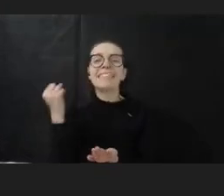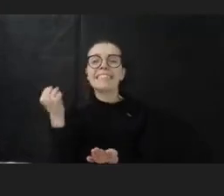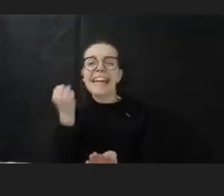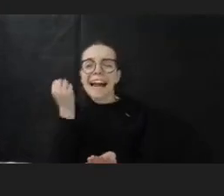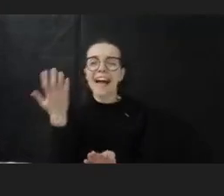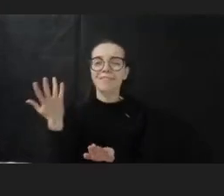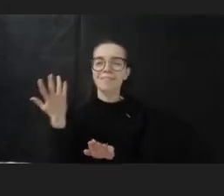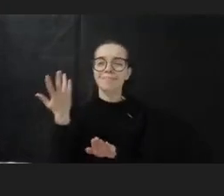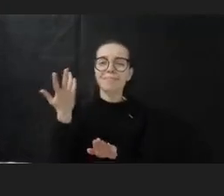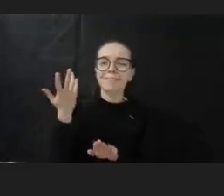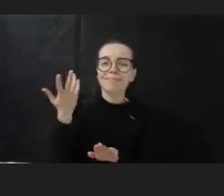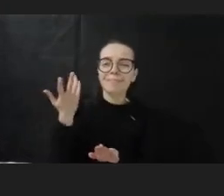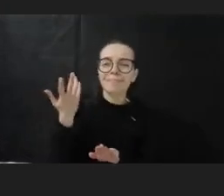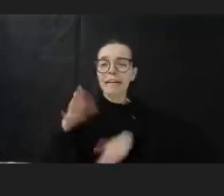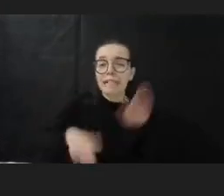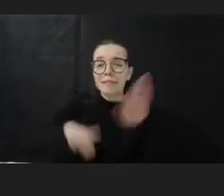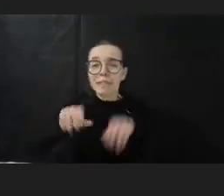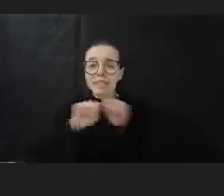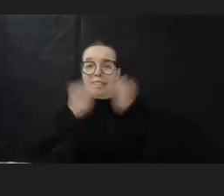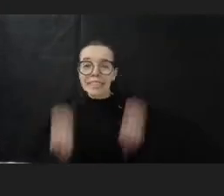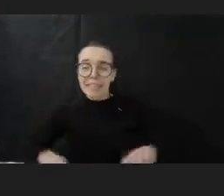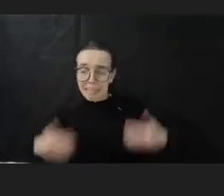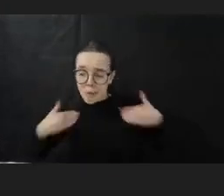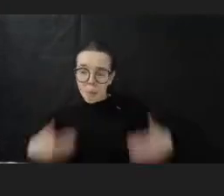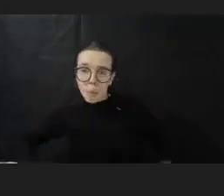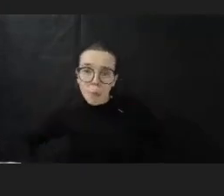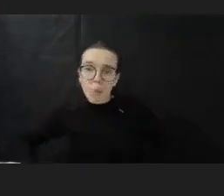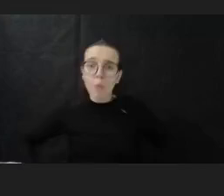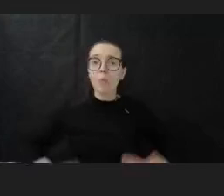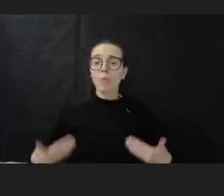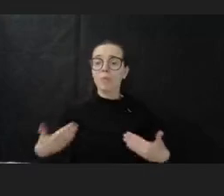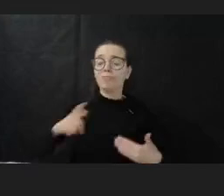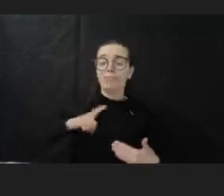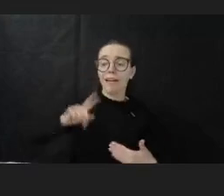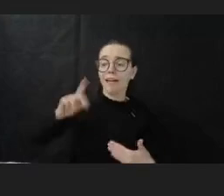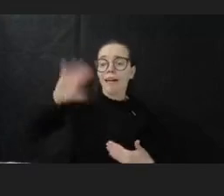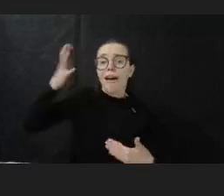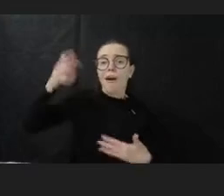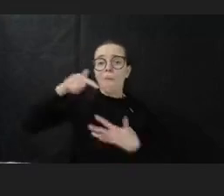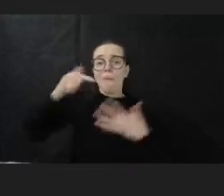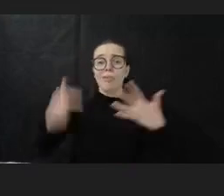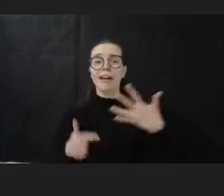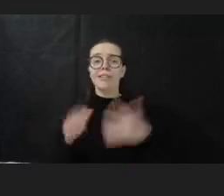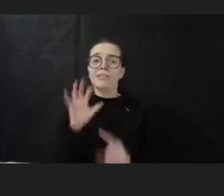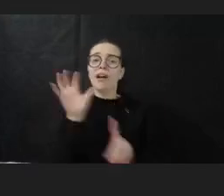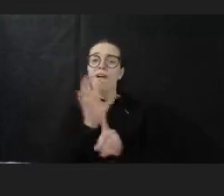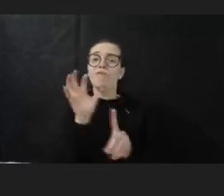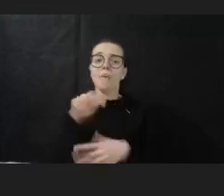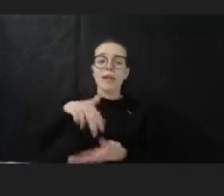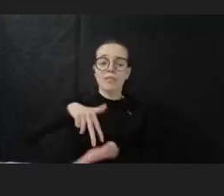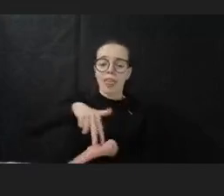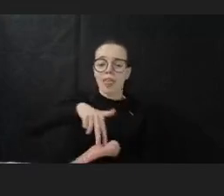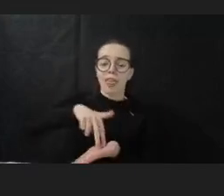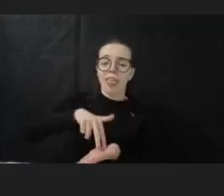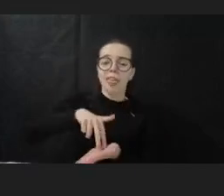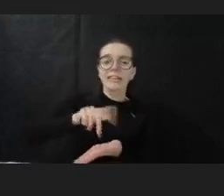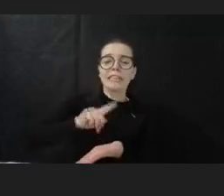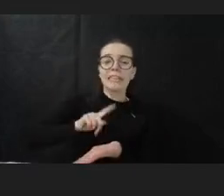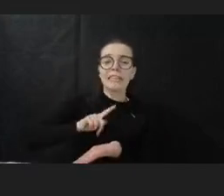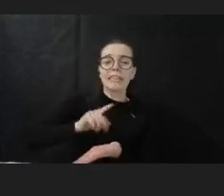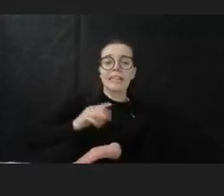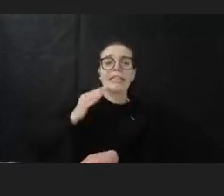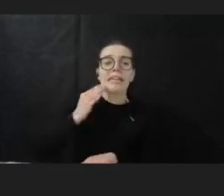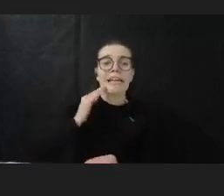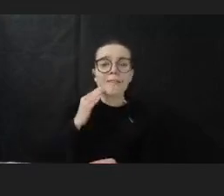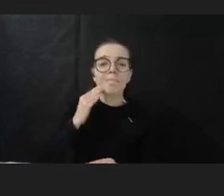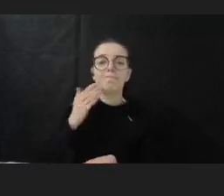sistema vestibular, propriocepção. Então, tudo isso, se o equilíbrio está com defeito, está deficitário,